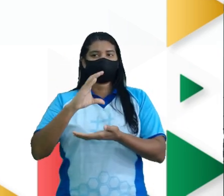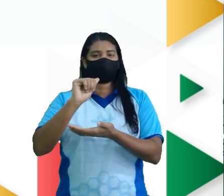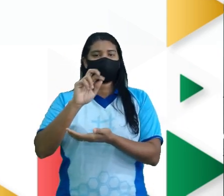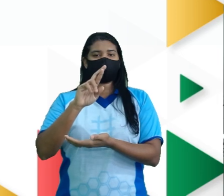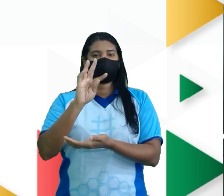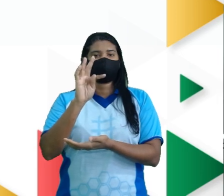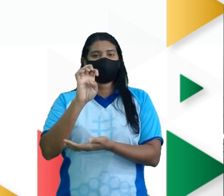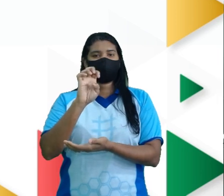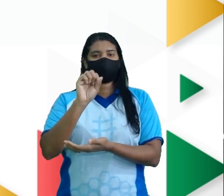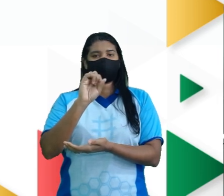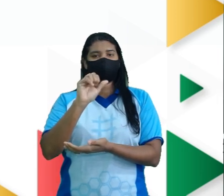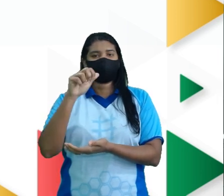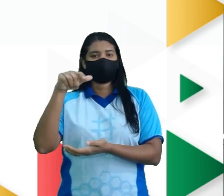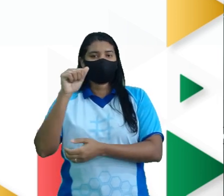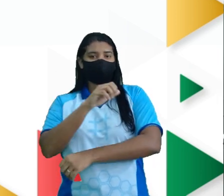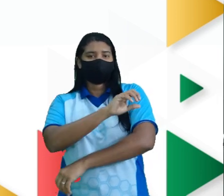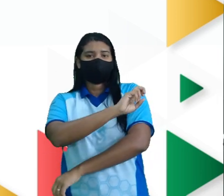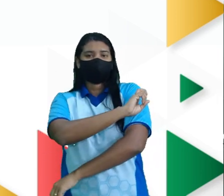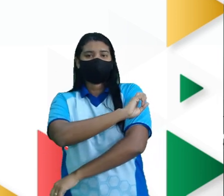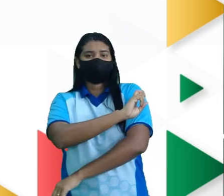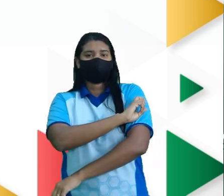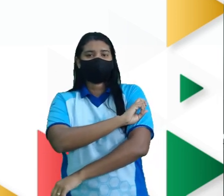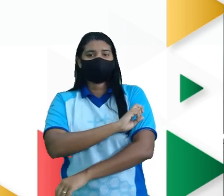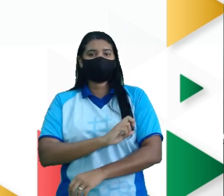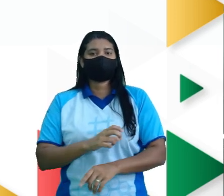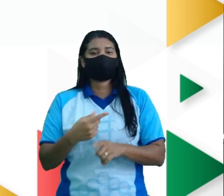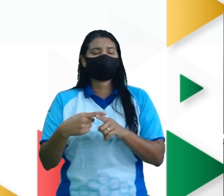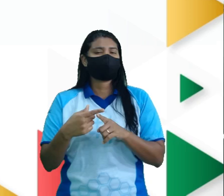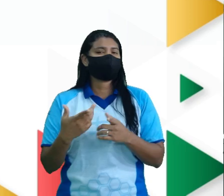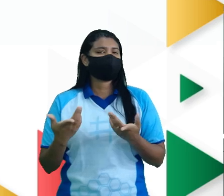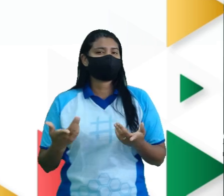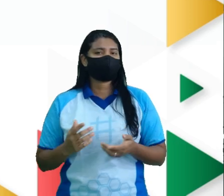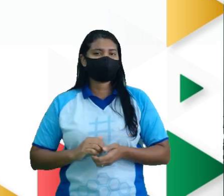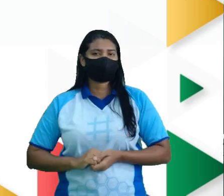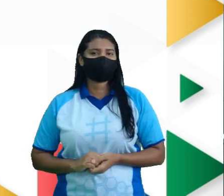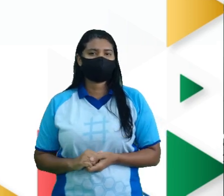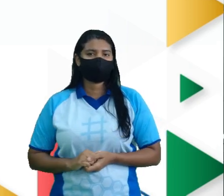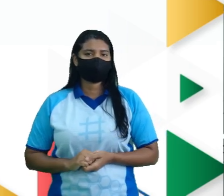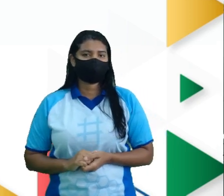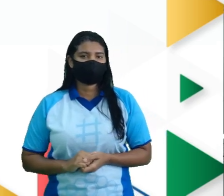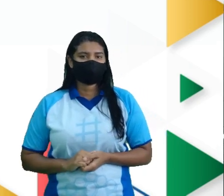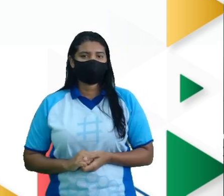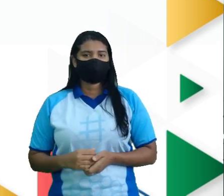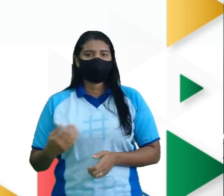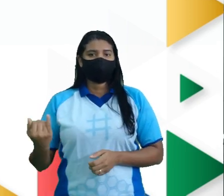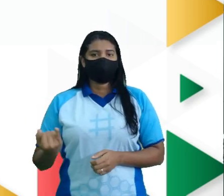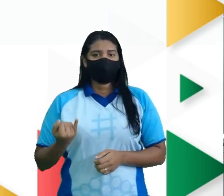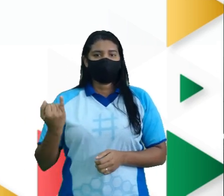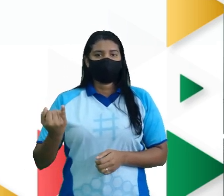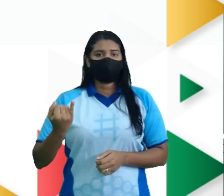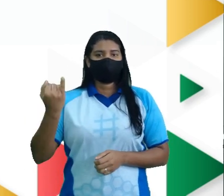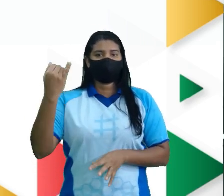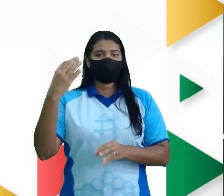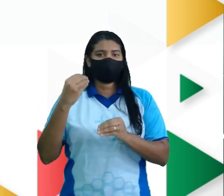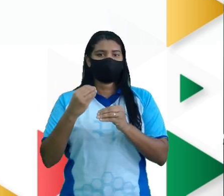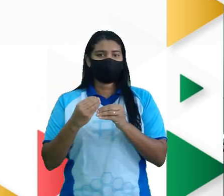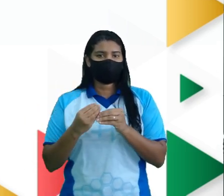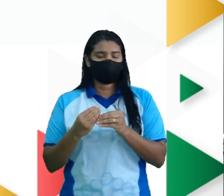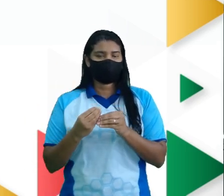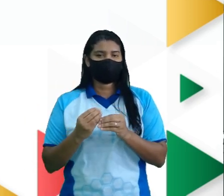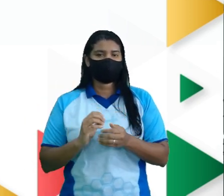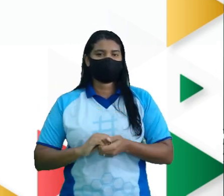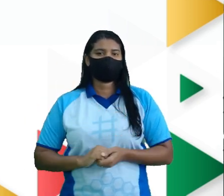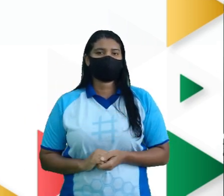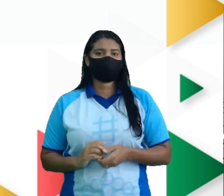cartesiana desde o quinto. Então, por que a gente toca tanto nesse assunto? Porque trigonometria é muito importante. Trabalhar